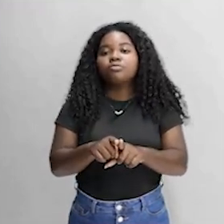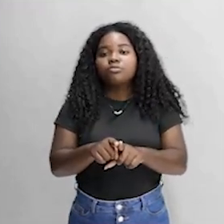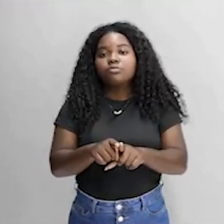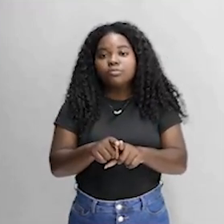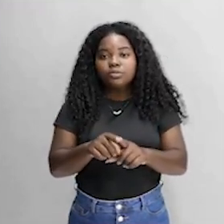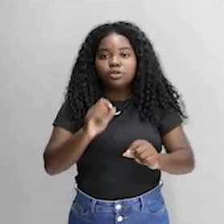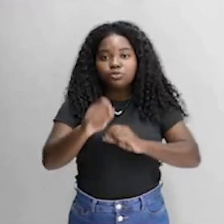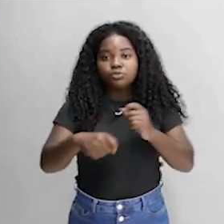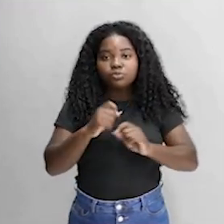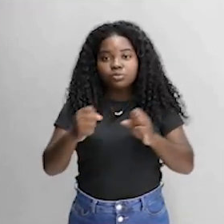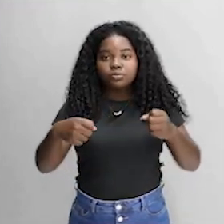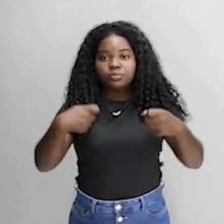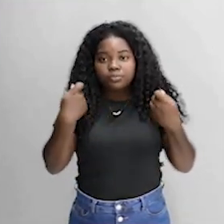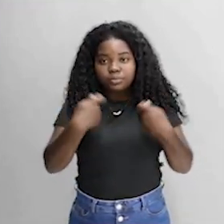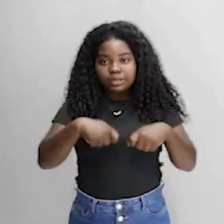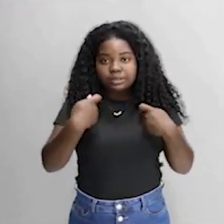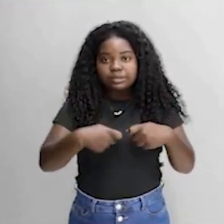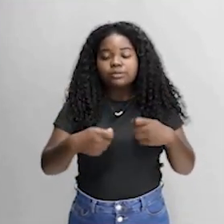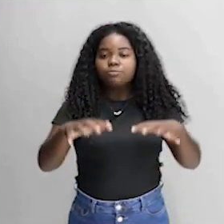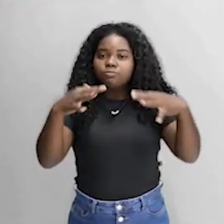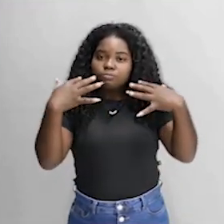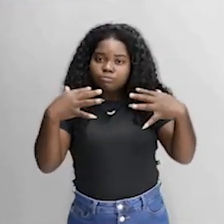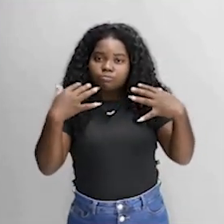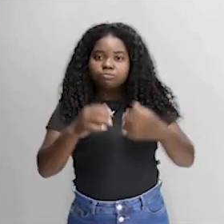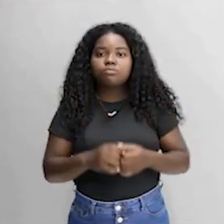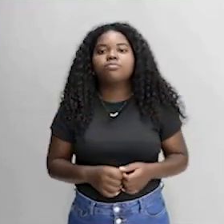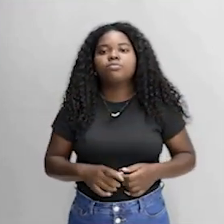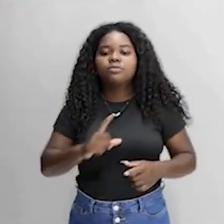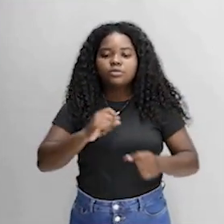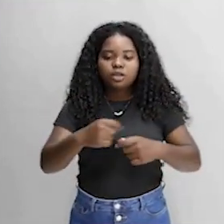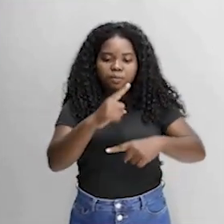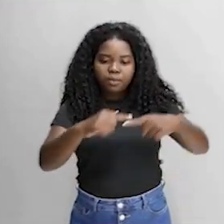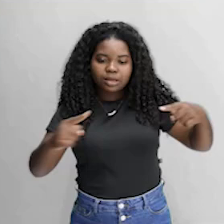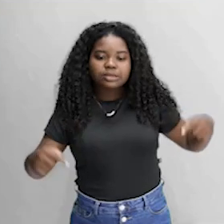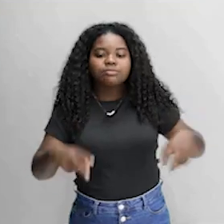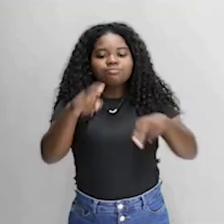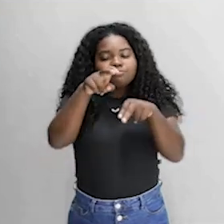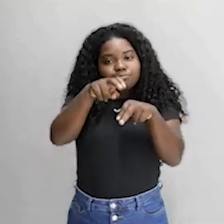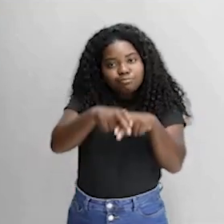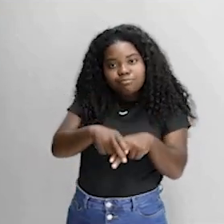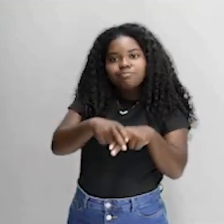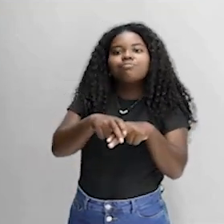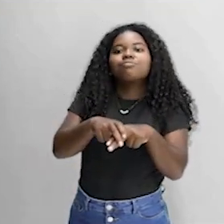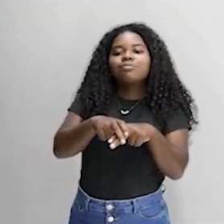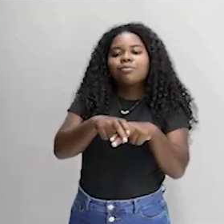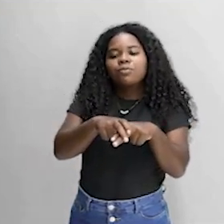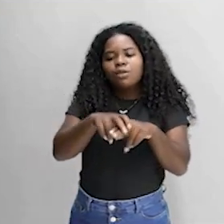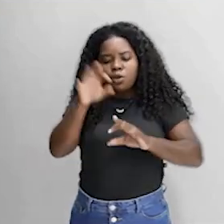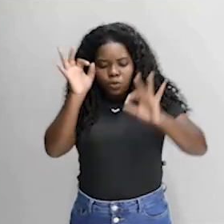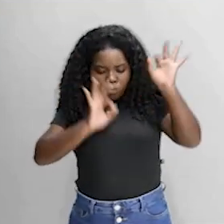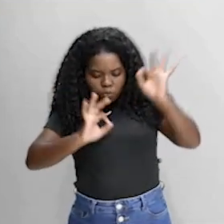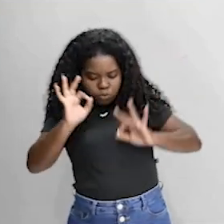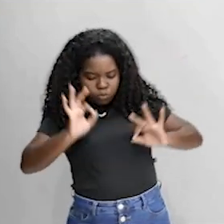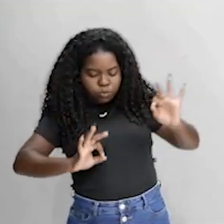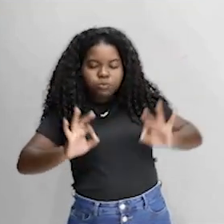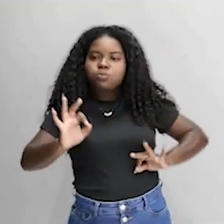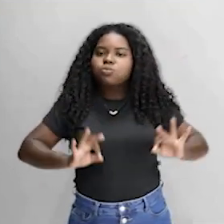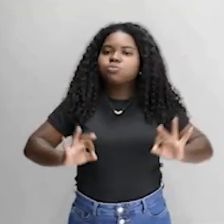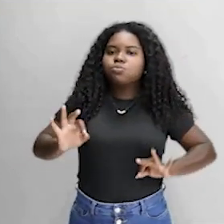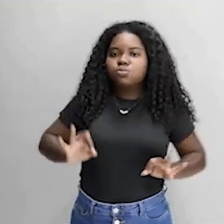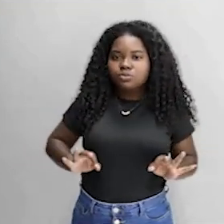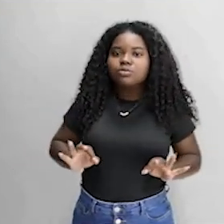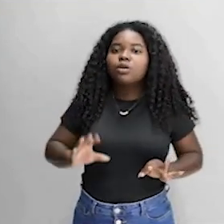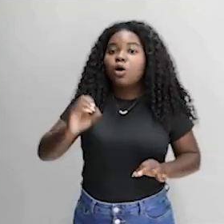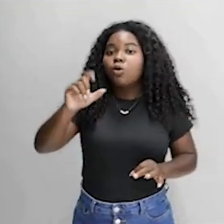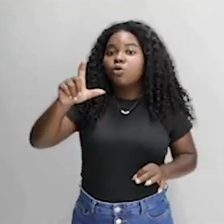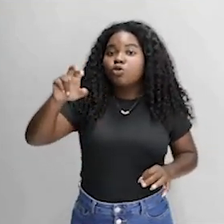convidar necessariamente a pegar todo o material, sentar direitinho, arrumar uma coluna aí na cadeira, porque às vezes dói, sabe?